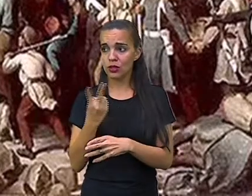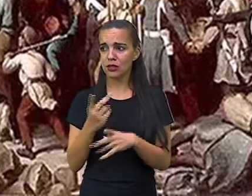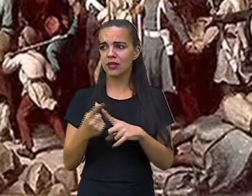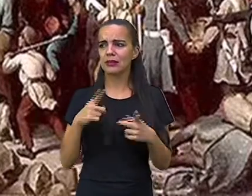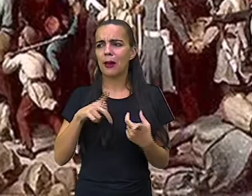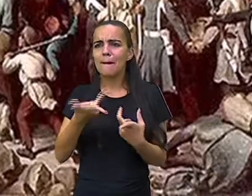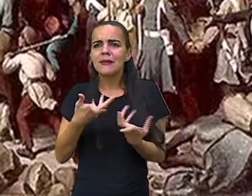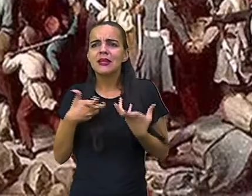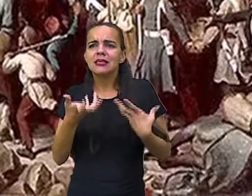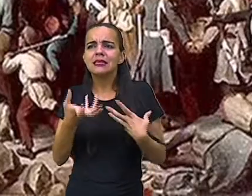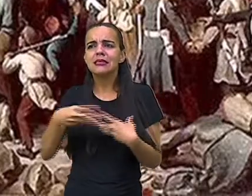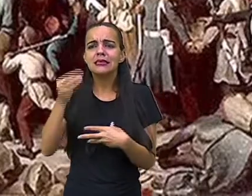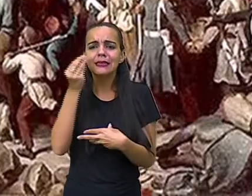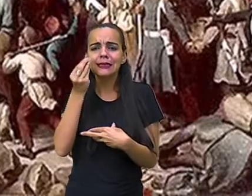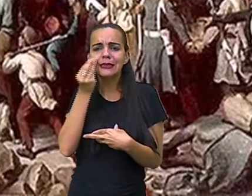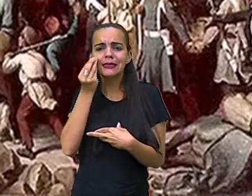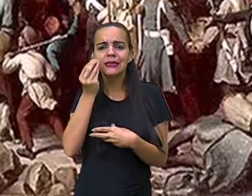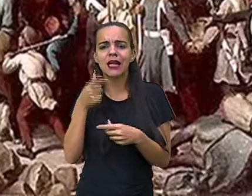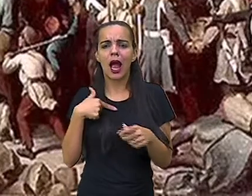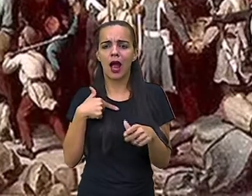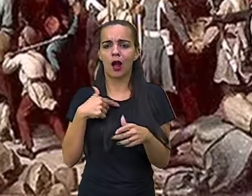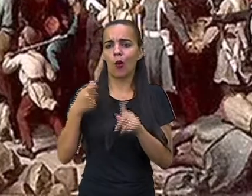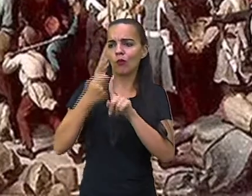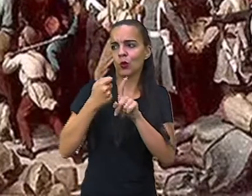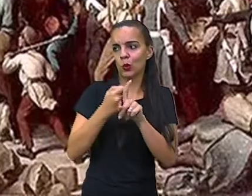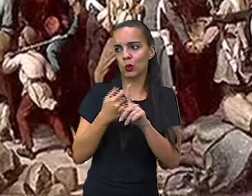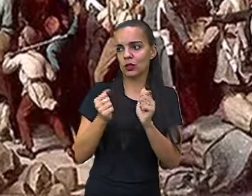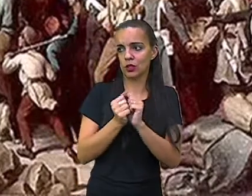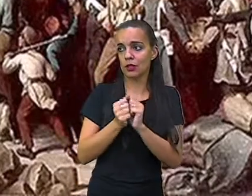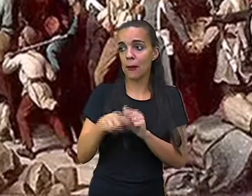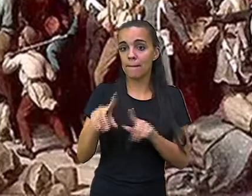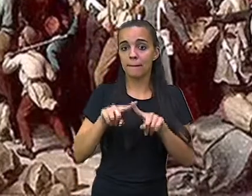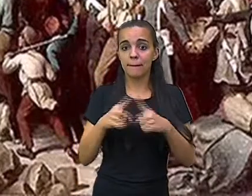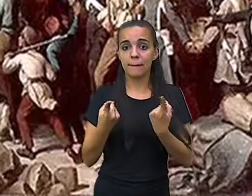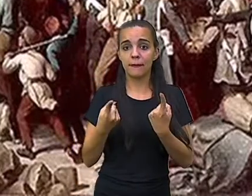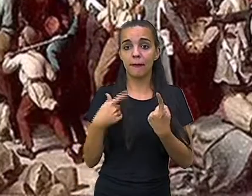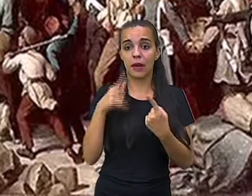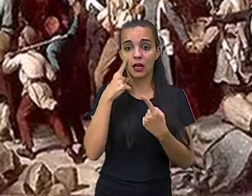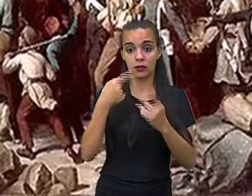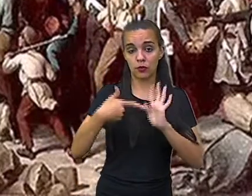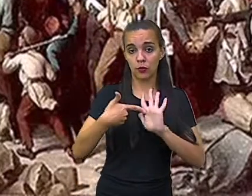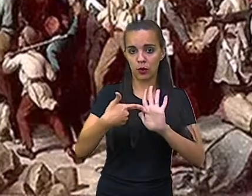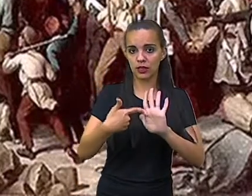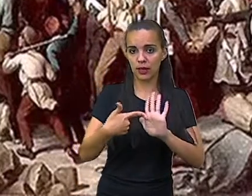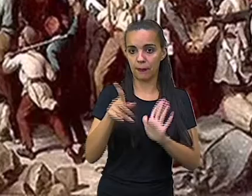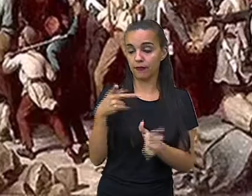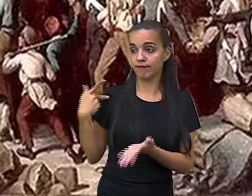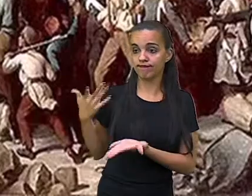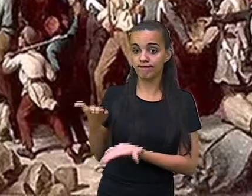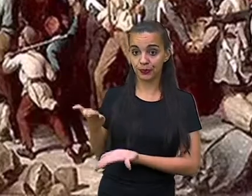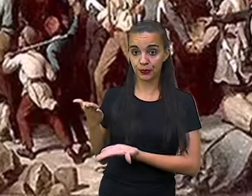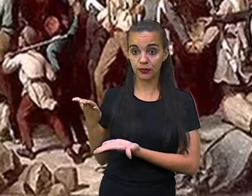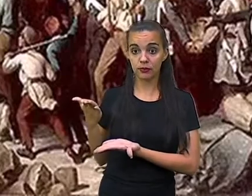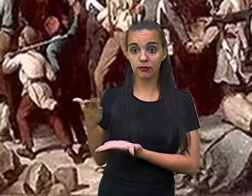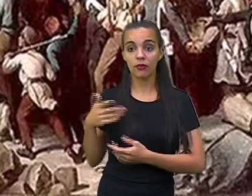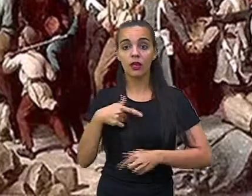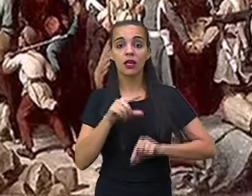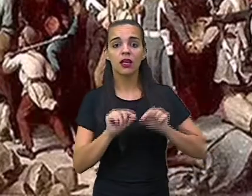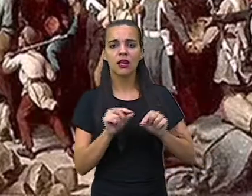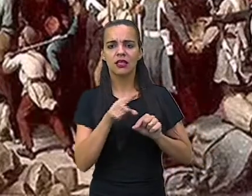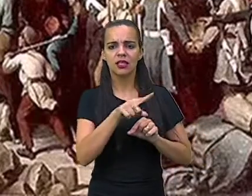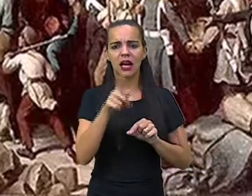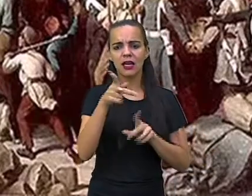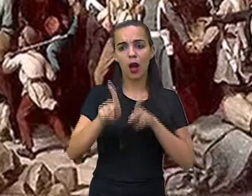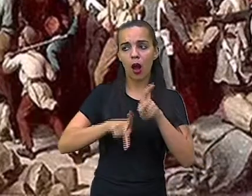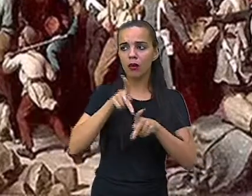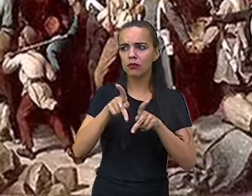e passaram, assim, a promover greves e as revoltas. A